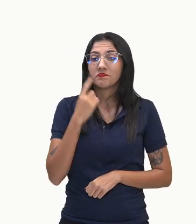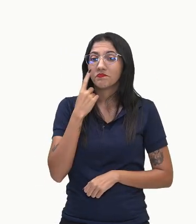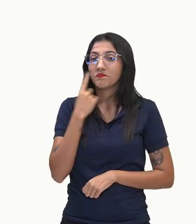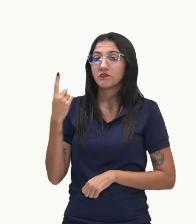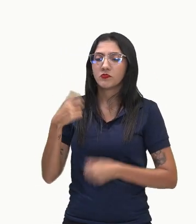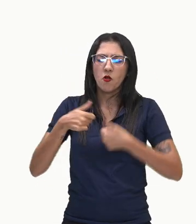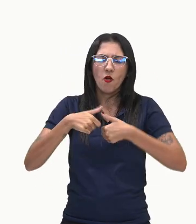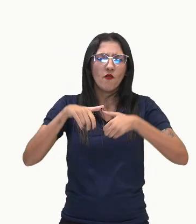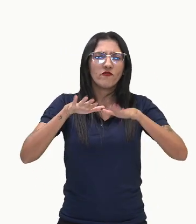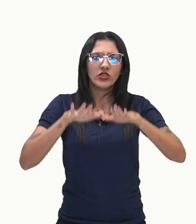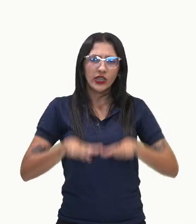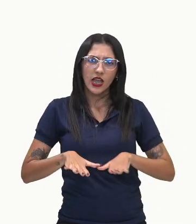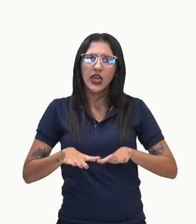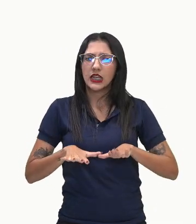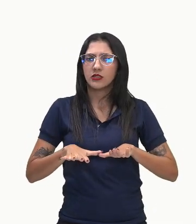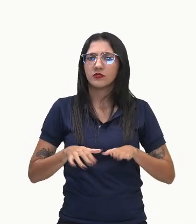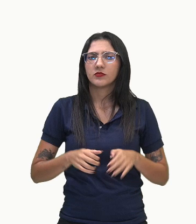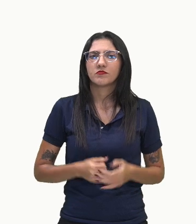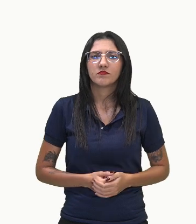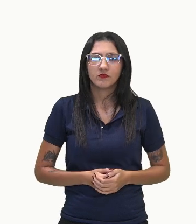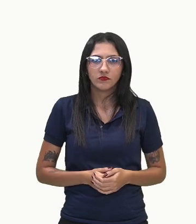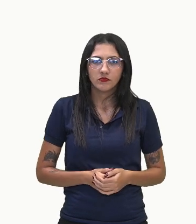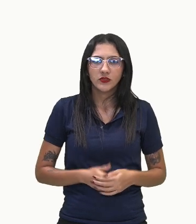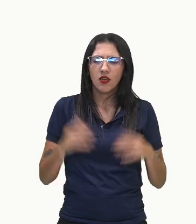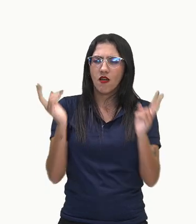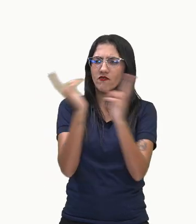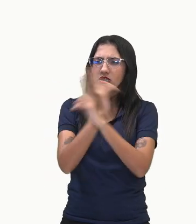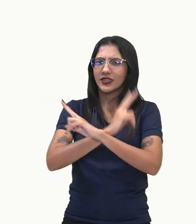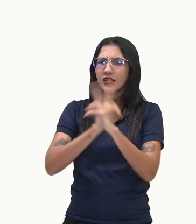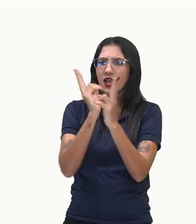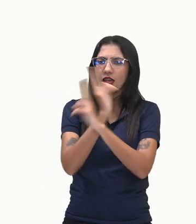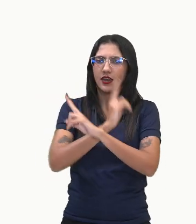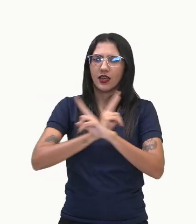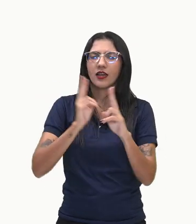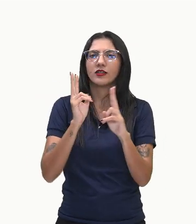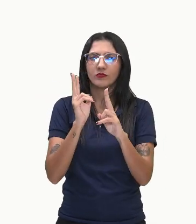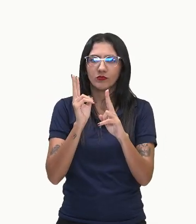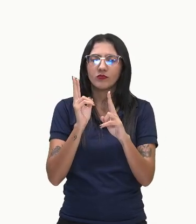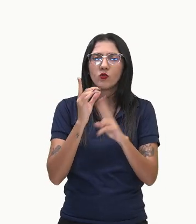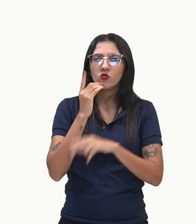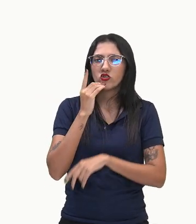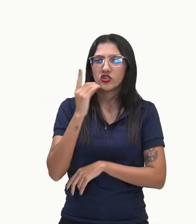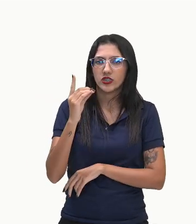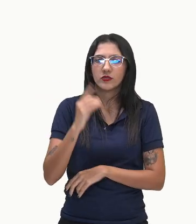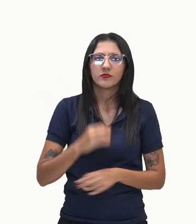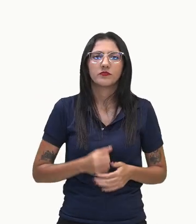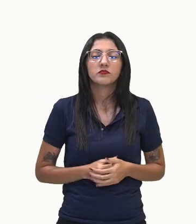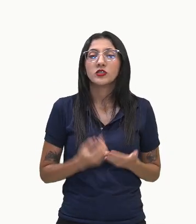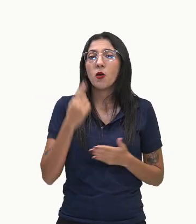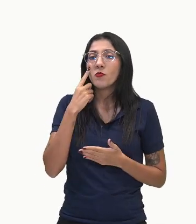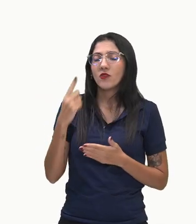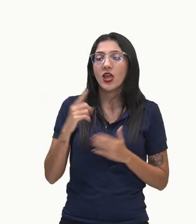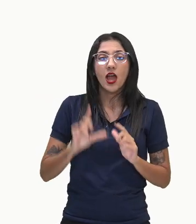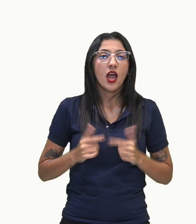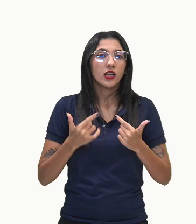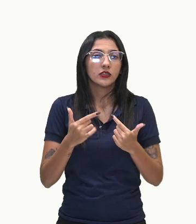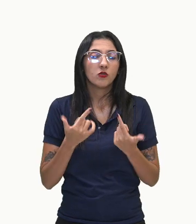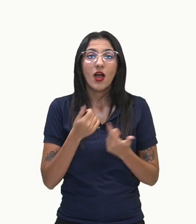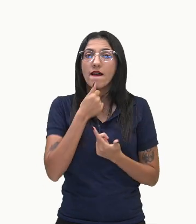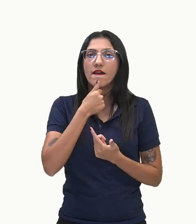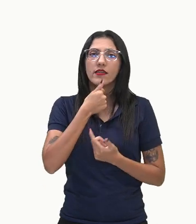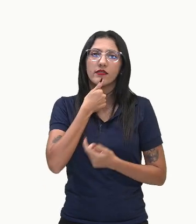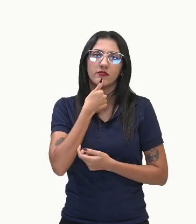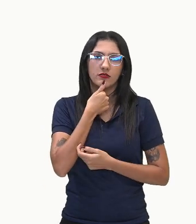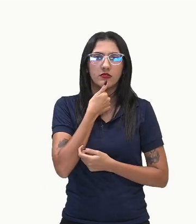aqui. Ventará durante o dia. Então, são ações que são previsíveis, vão